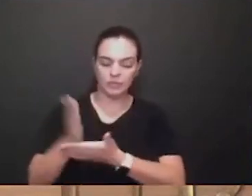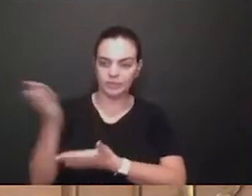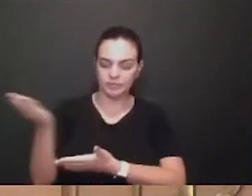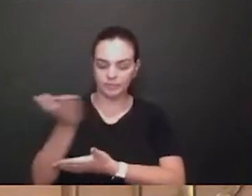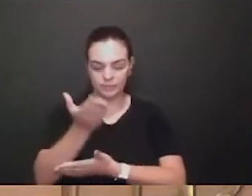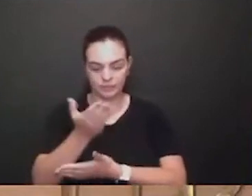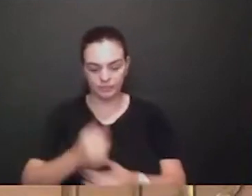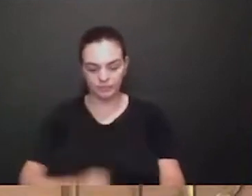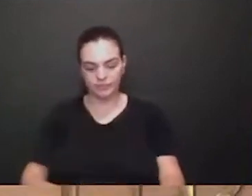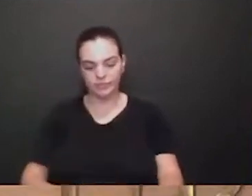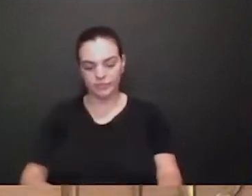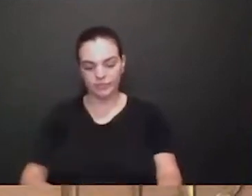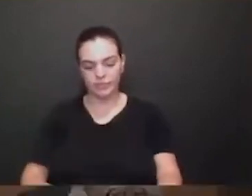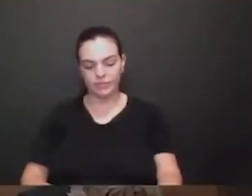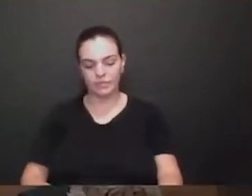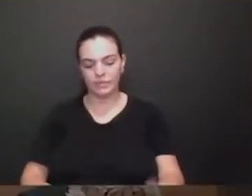a palavra de imediato, Alexandre.